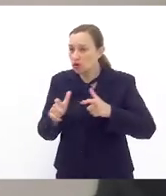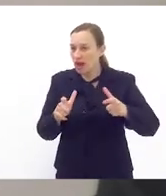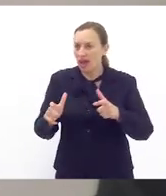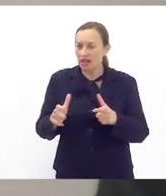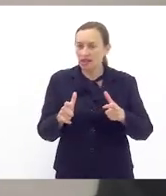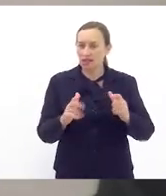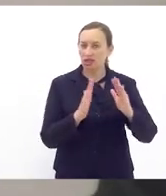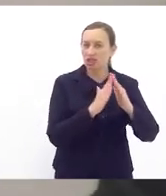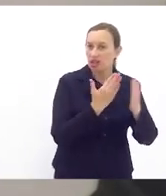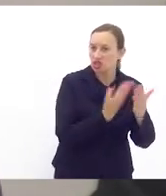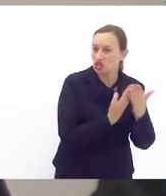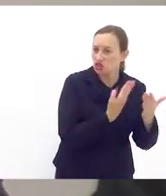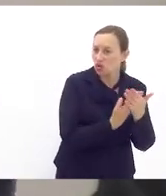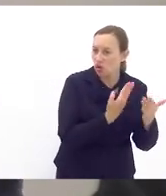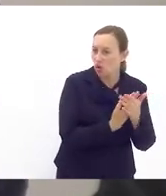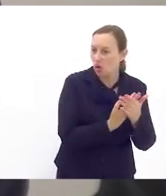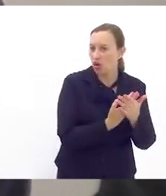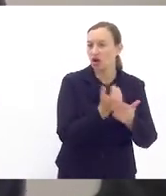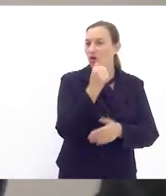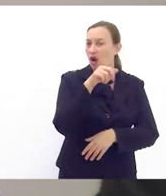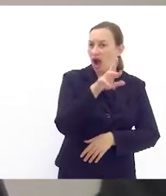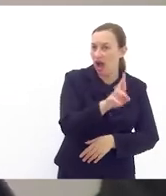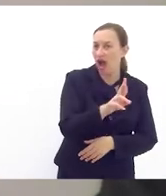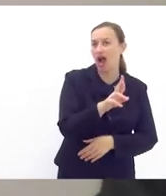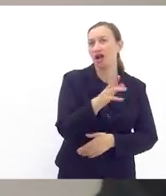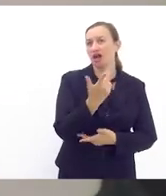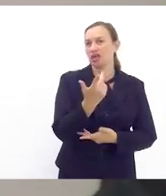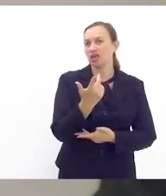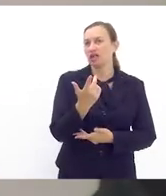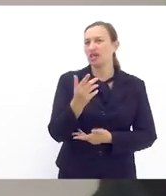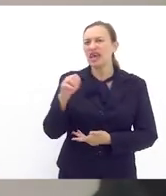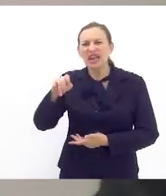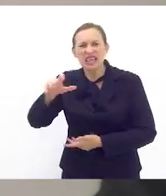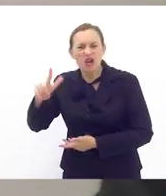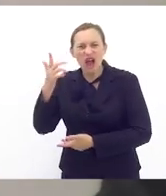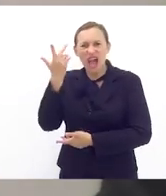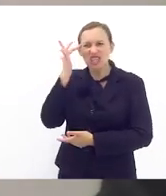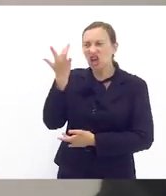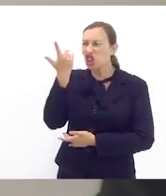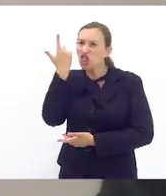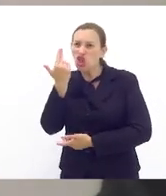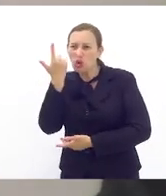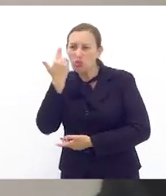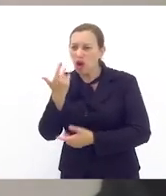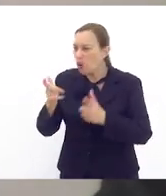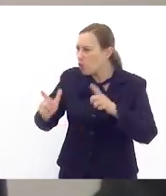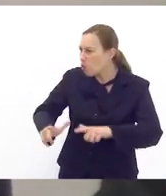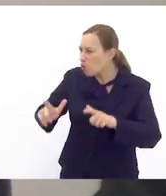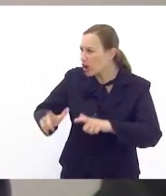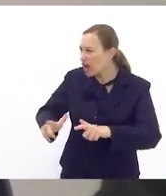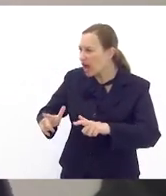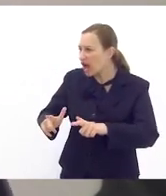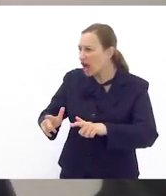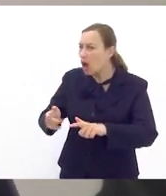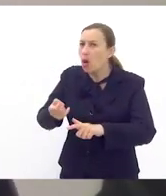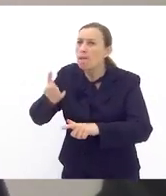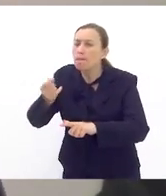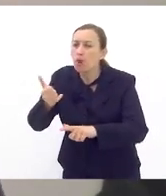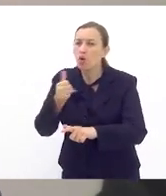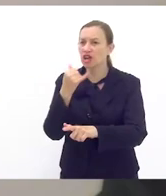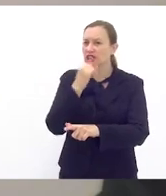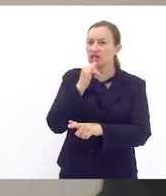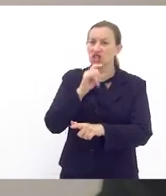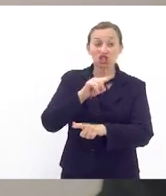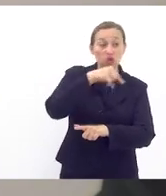medo de carga e eu ri disso achar normal é isso que não dá mais para a gente compreender